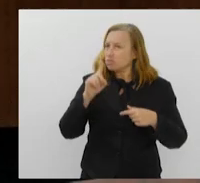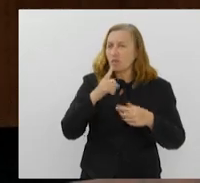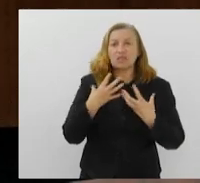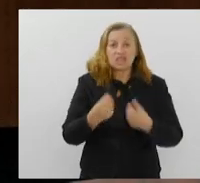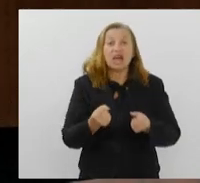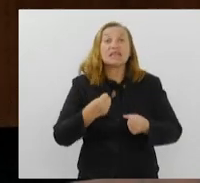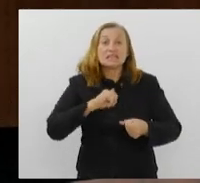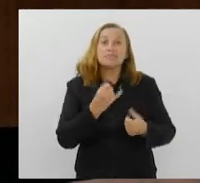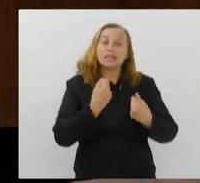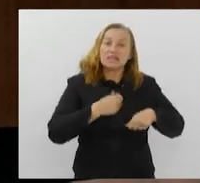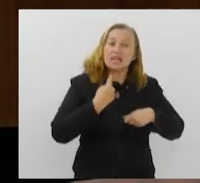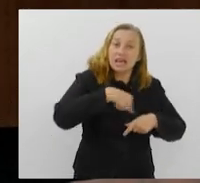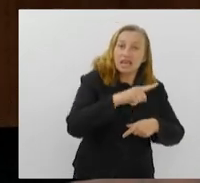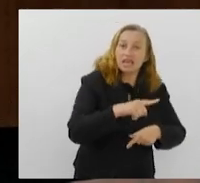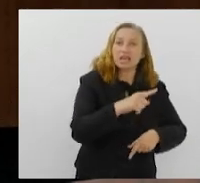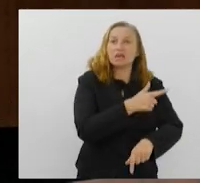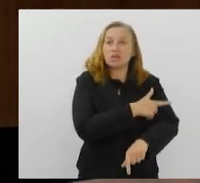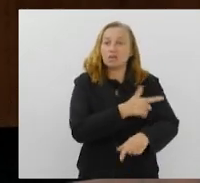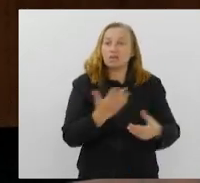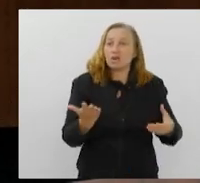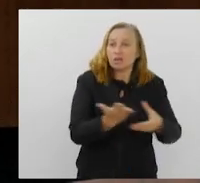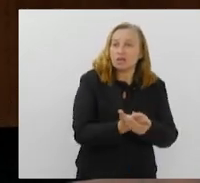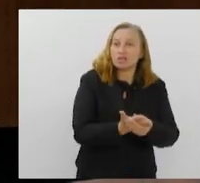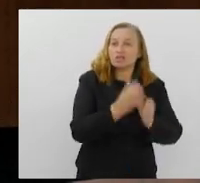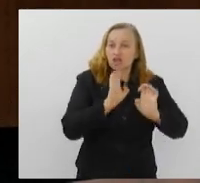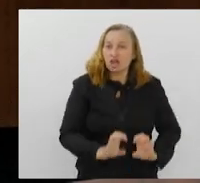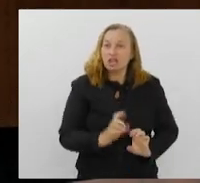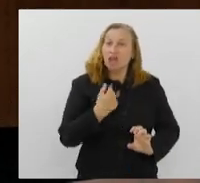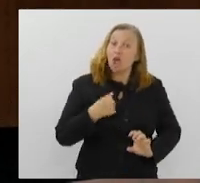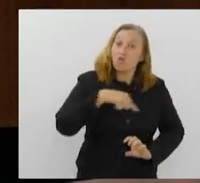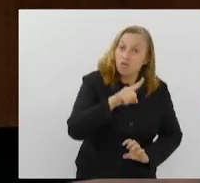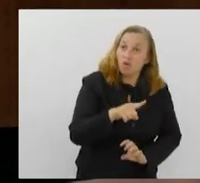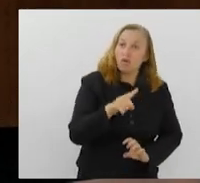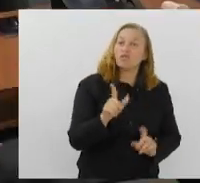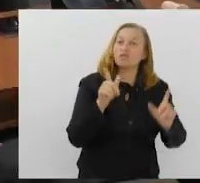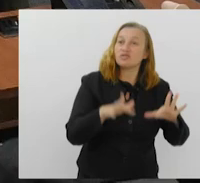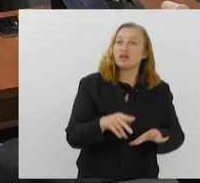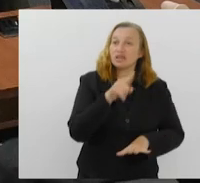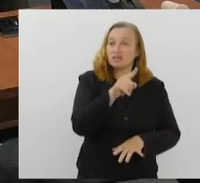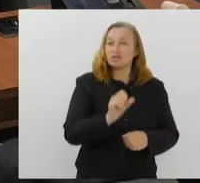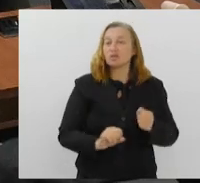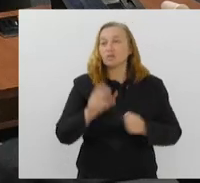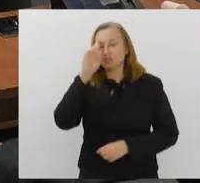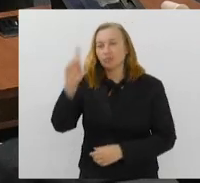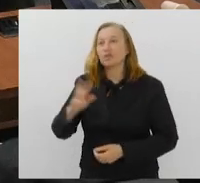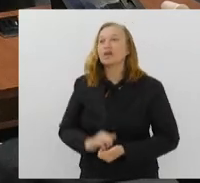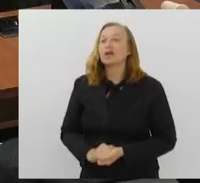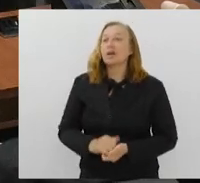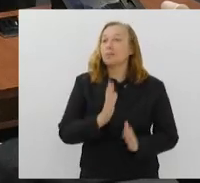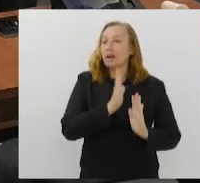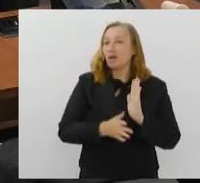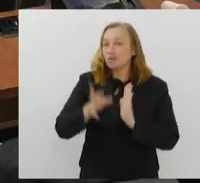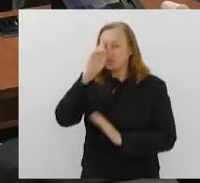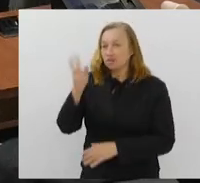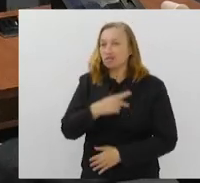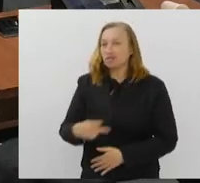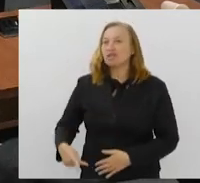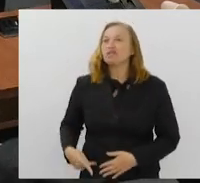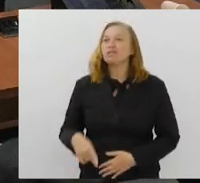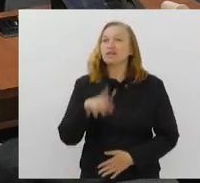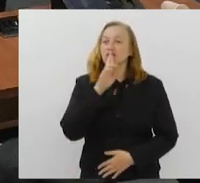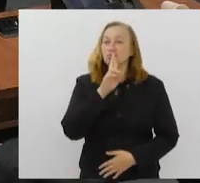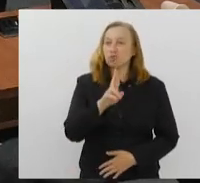vou, citando o seu nome, como acabei de fazer, porque sou homem para fazer diferente, Vossa Excelência. Presidente, pela ordem de direito de resposta. Pela